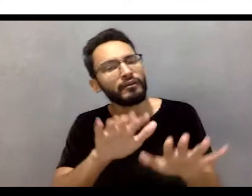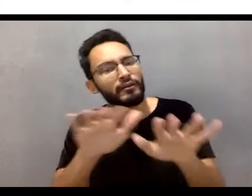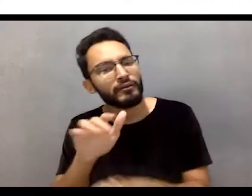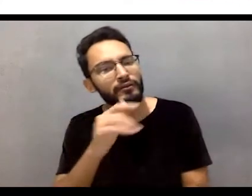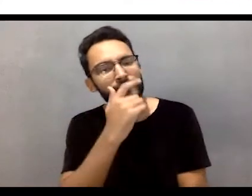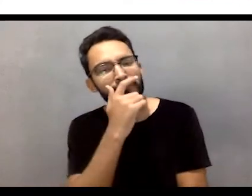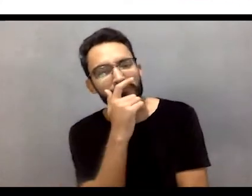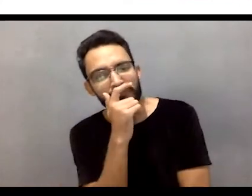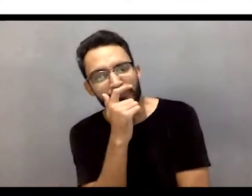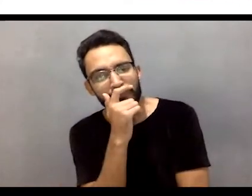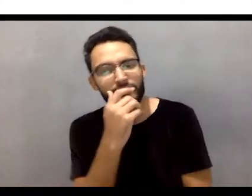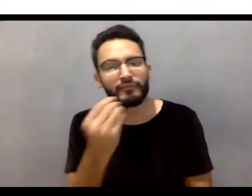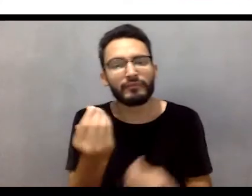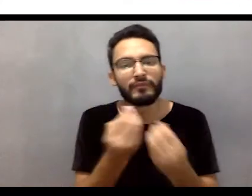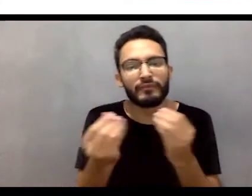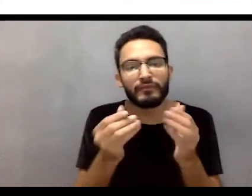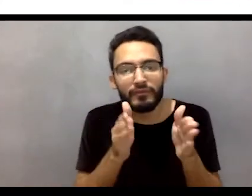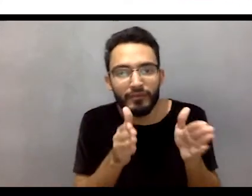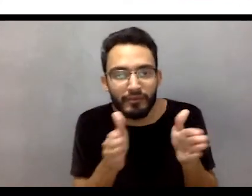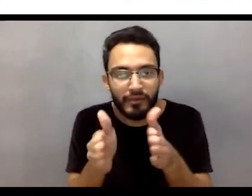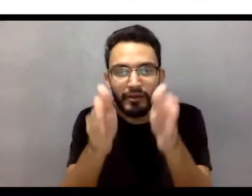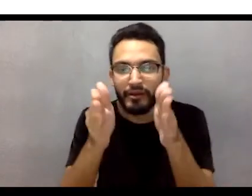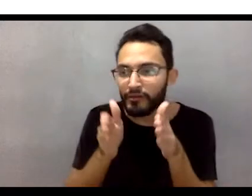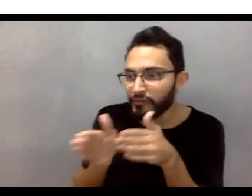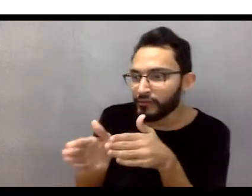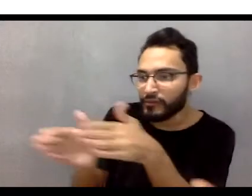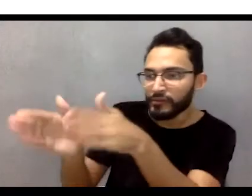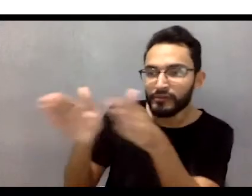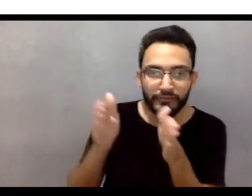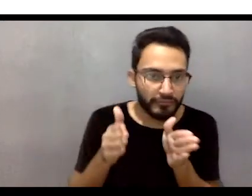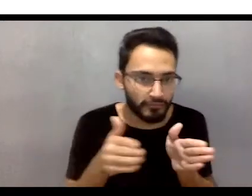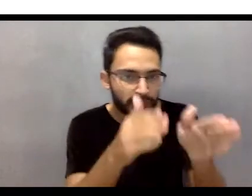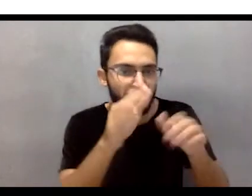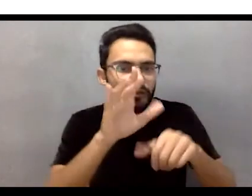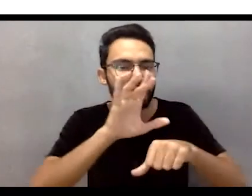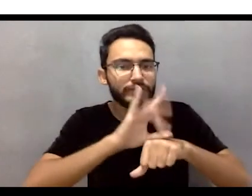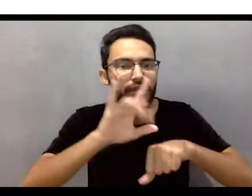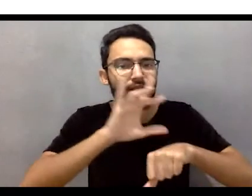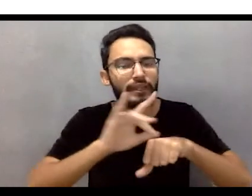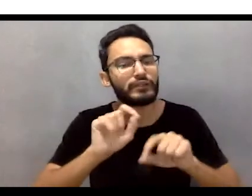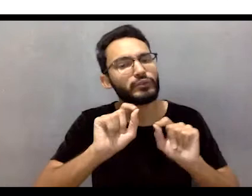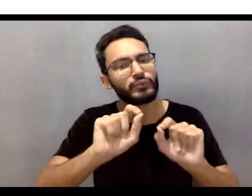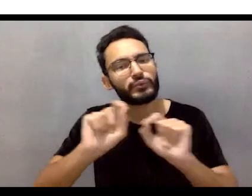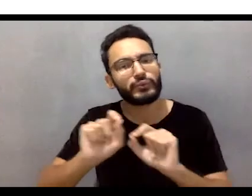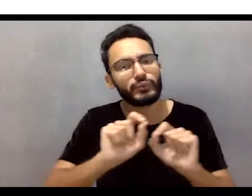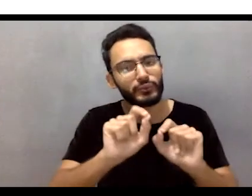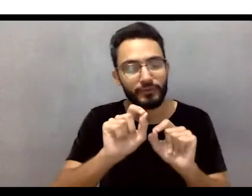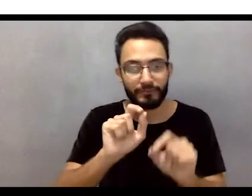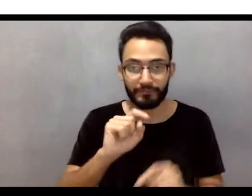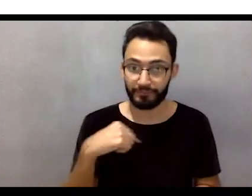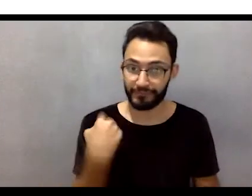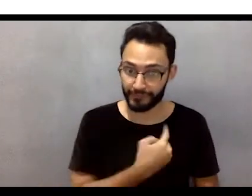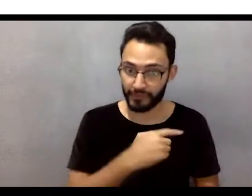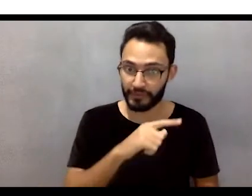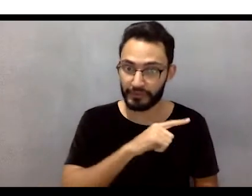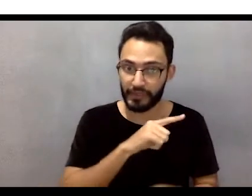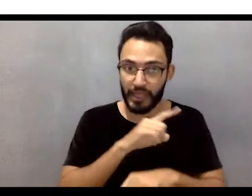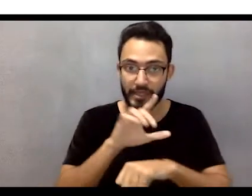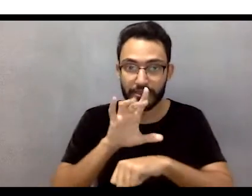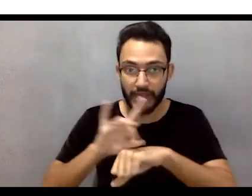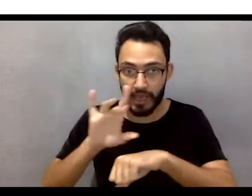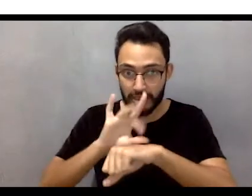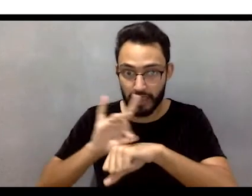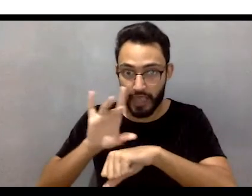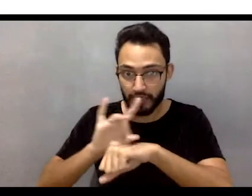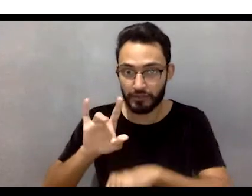são esses direcionadores estratégicos, né? Então, a gente tem a estratégia da